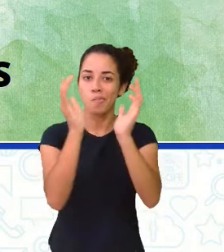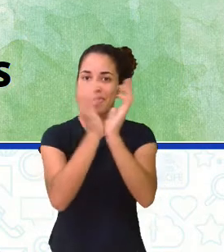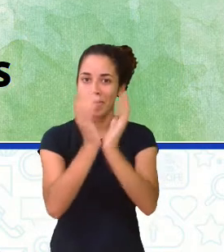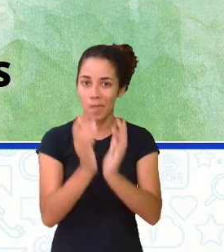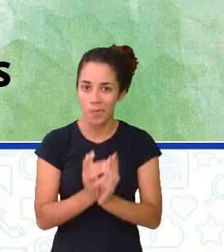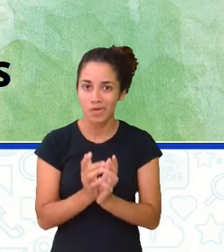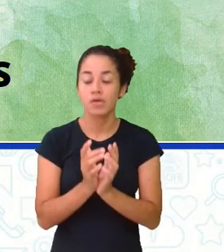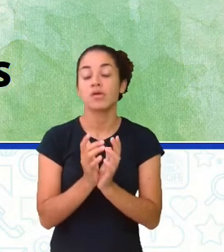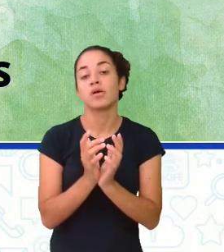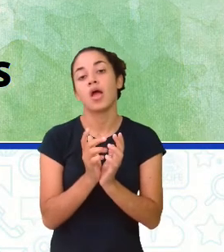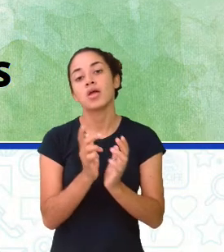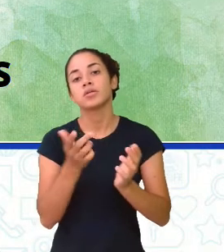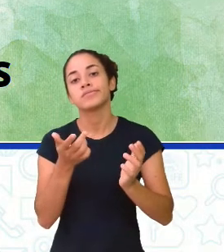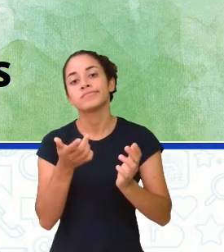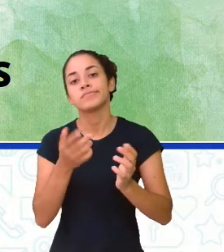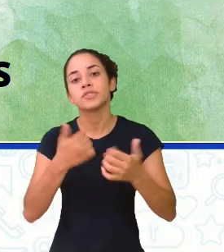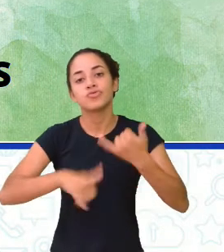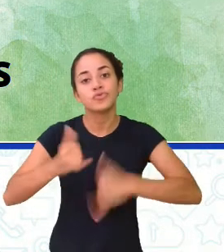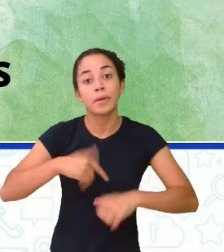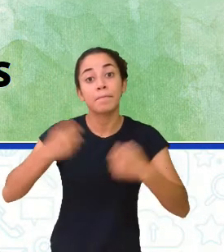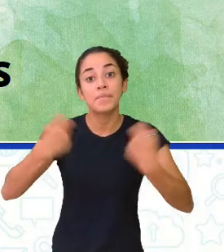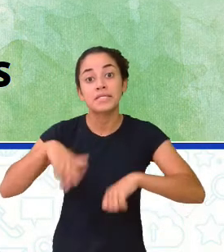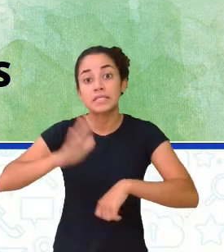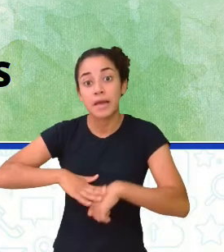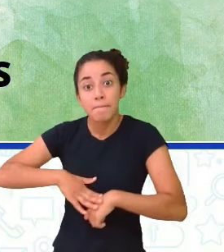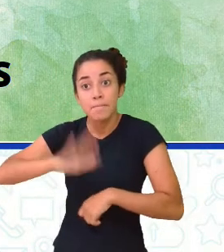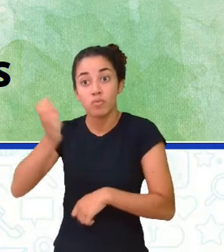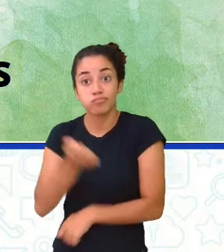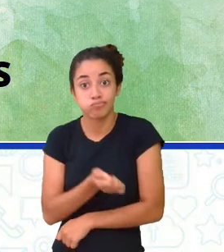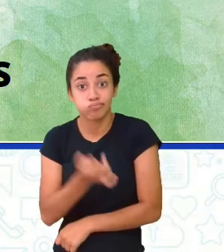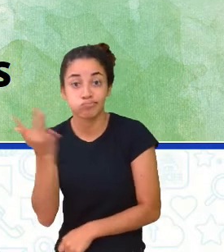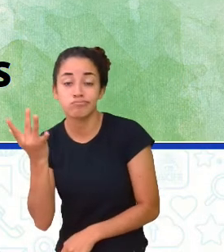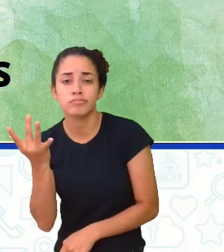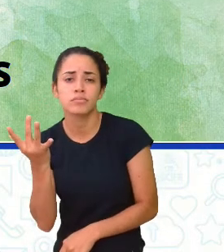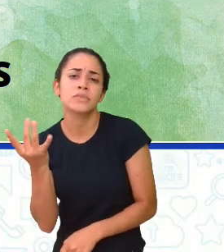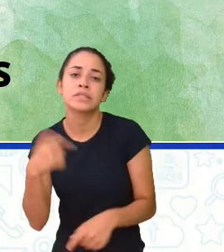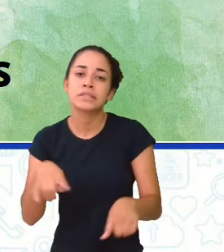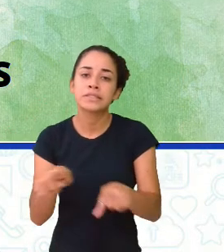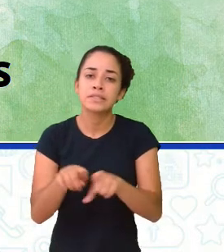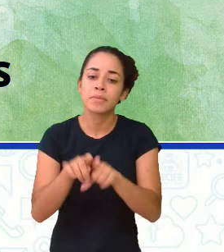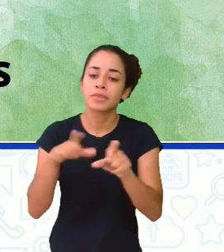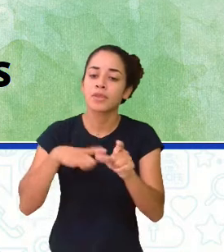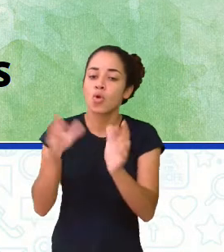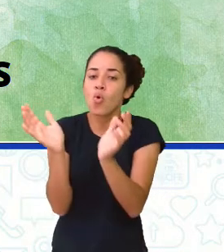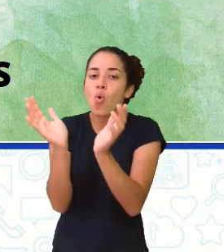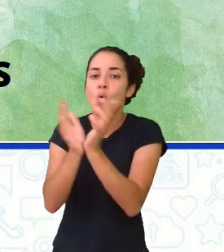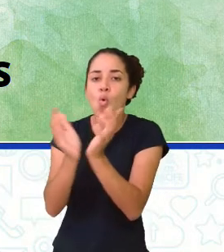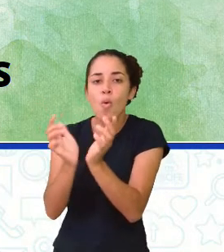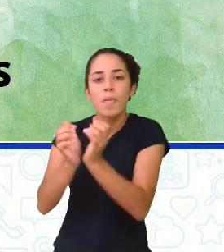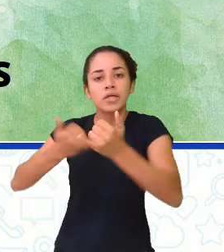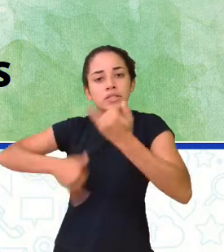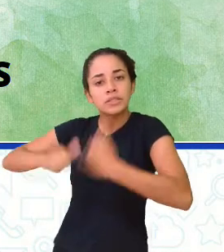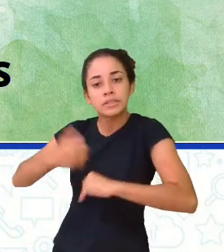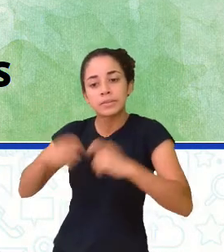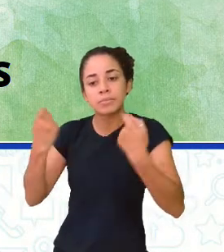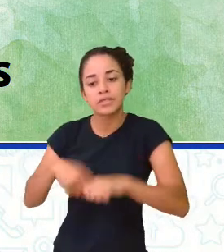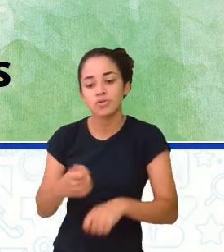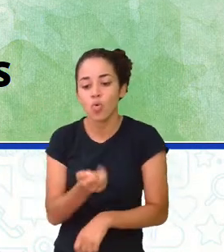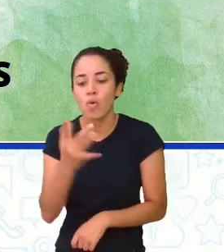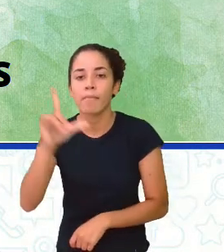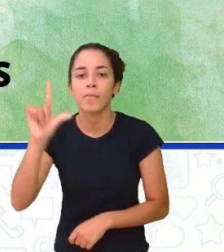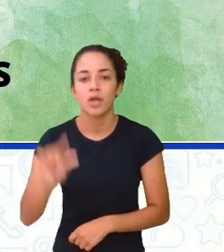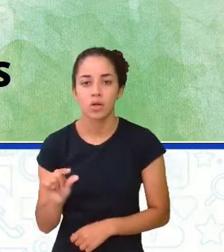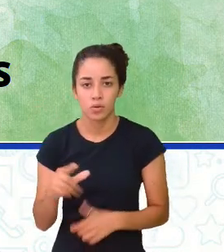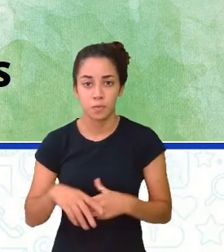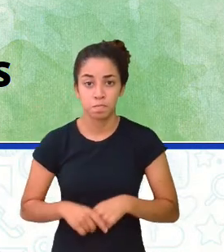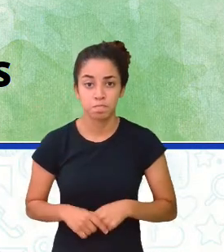nós precisamos de uma quantidade maior e existe um grupo de energéticos que a gente precisa em uma quantidade menor. Por isso que